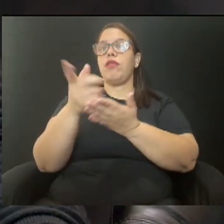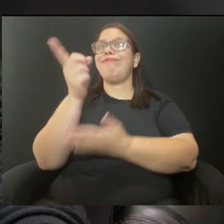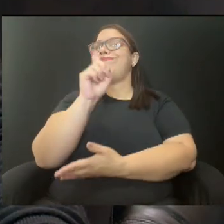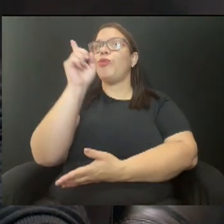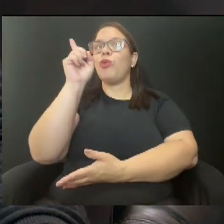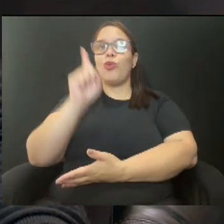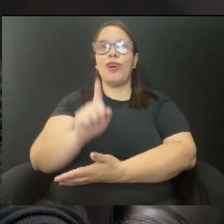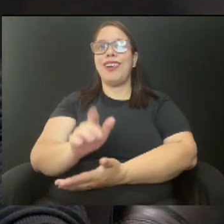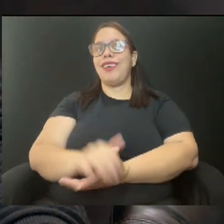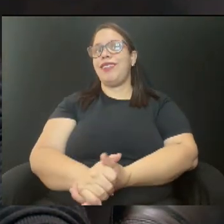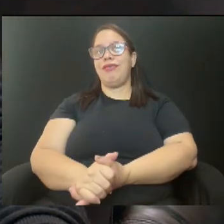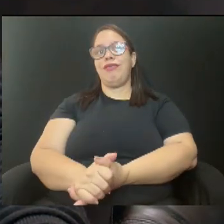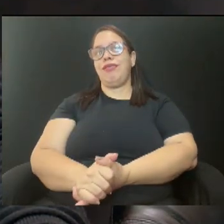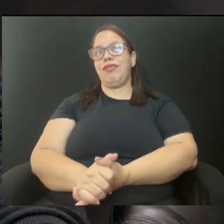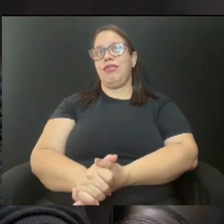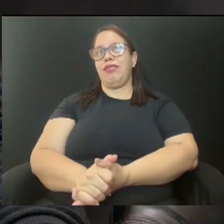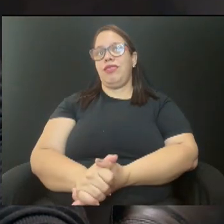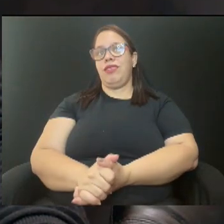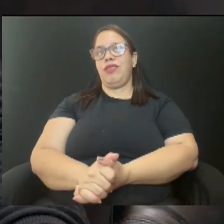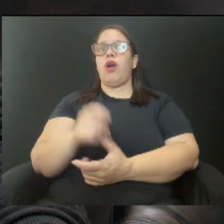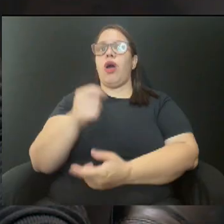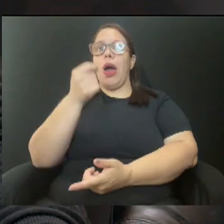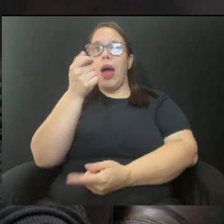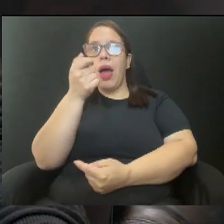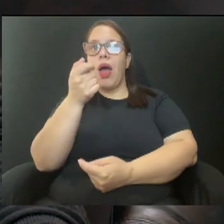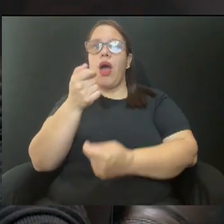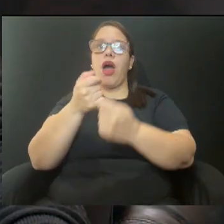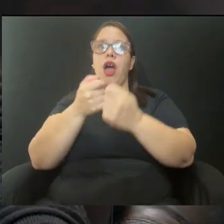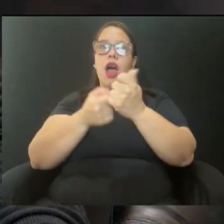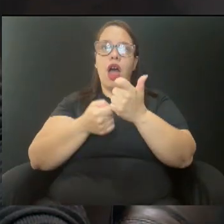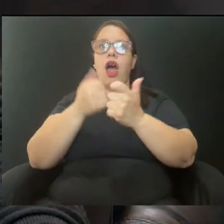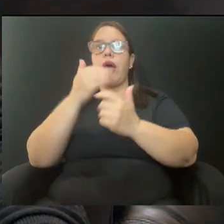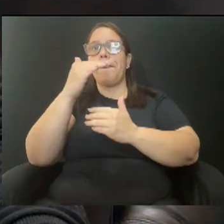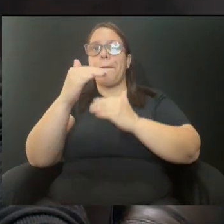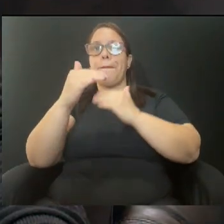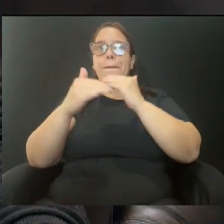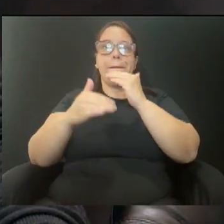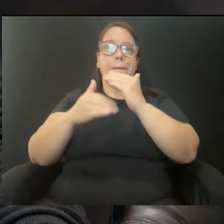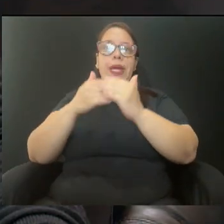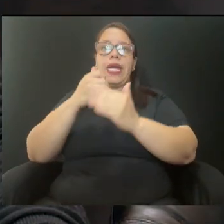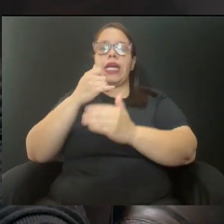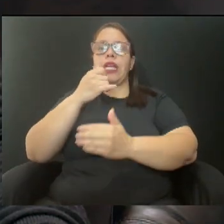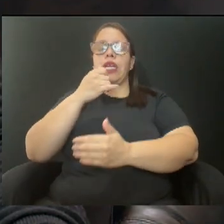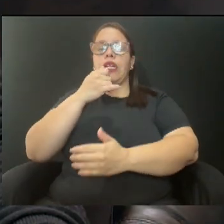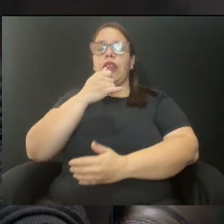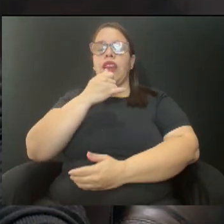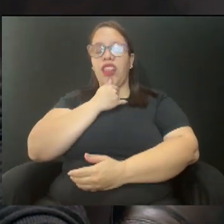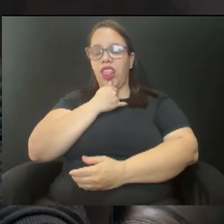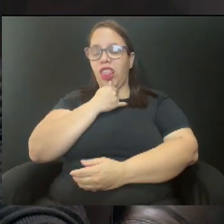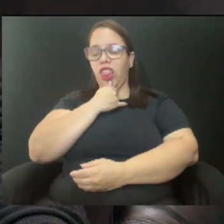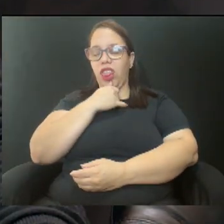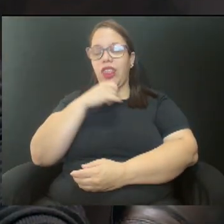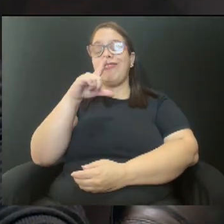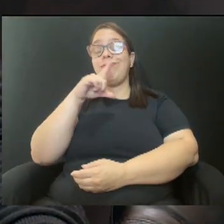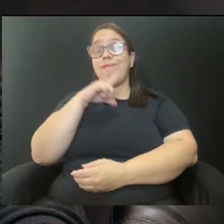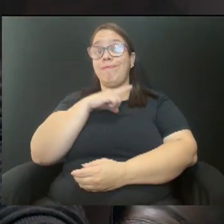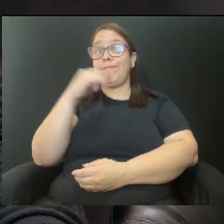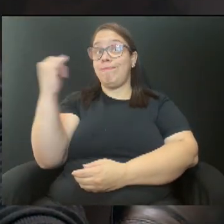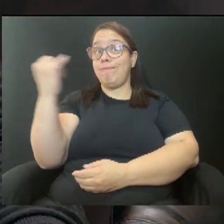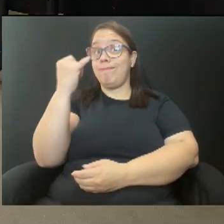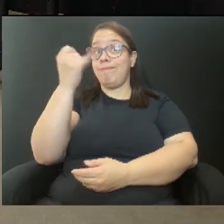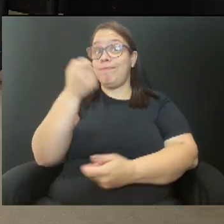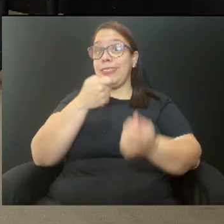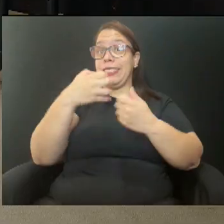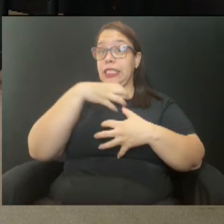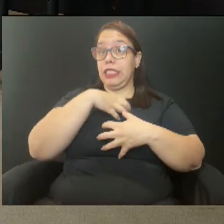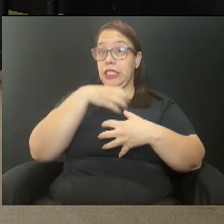precisa começar aos poucos, construindo isso. Frustração tem demais, então é importante saber lidar com frustração. Isso que eu ia